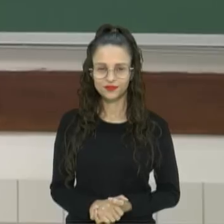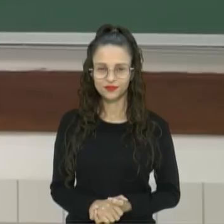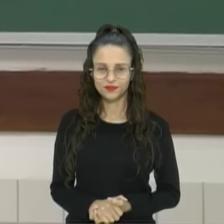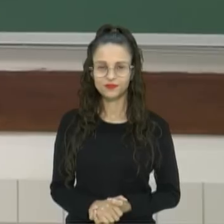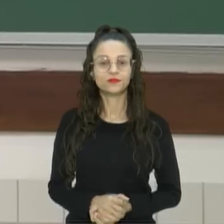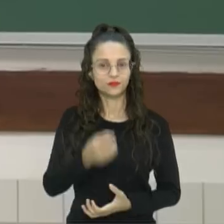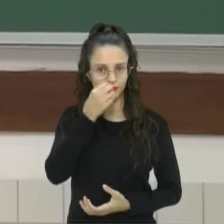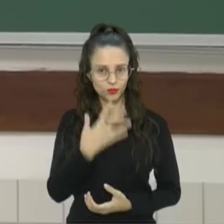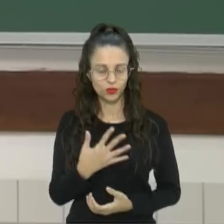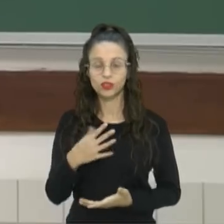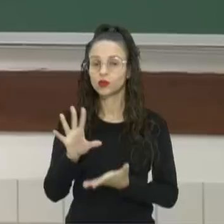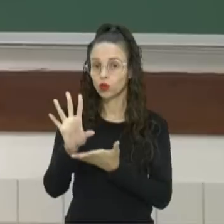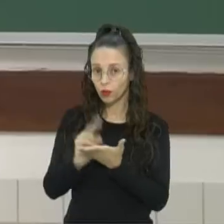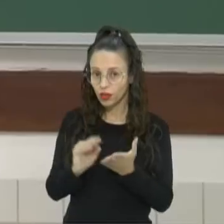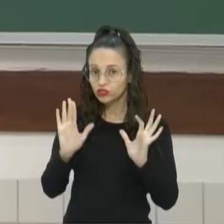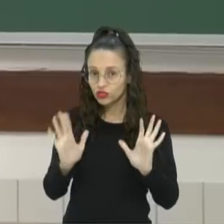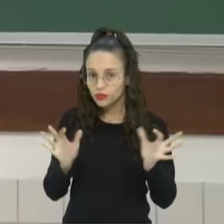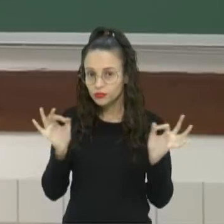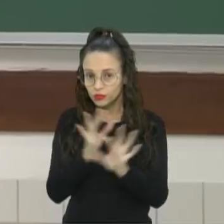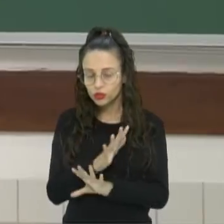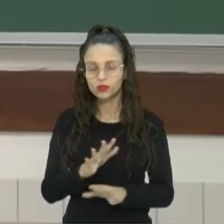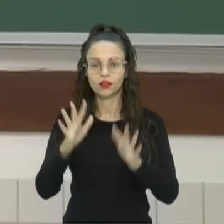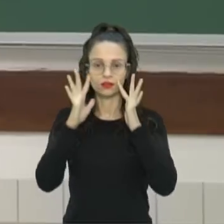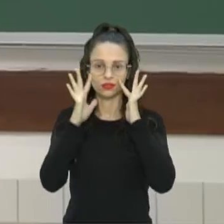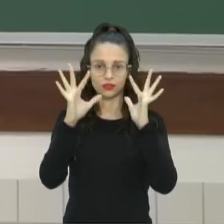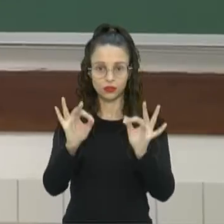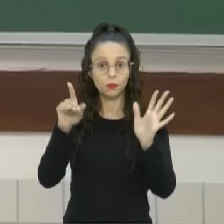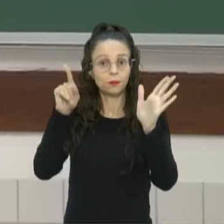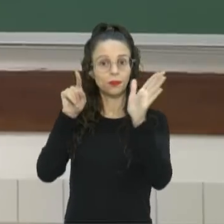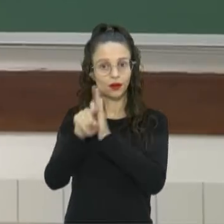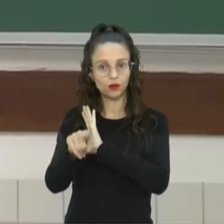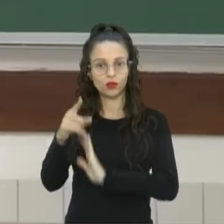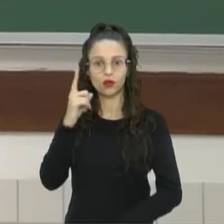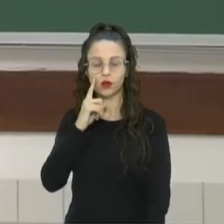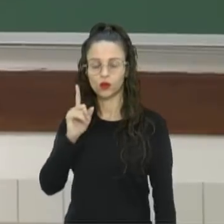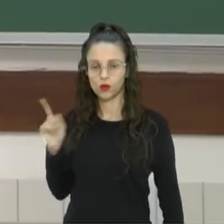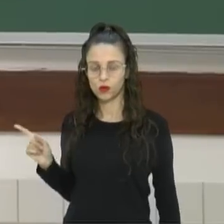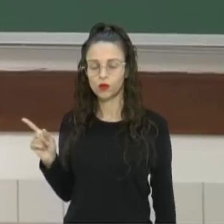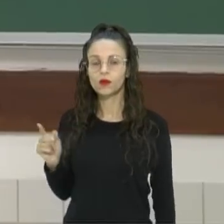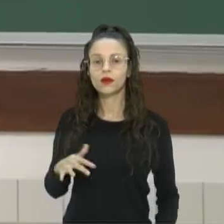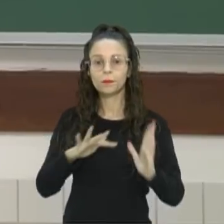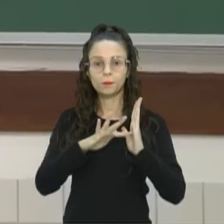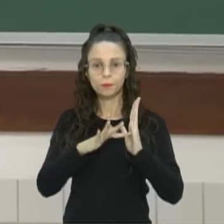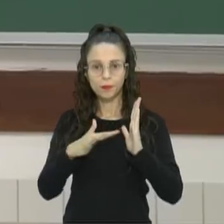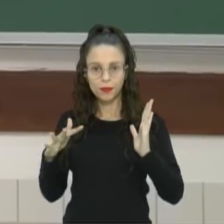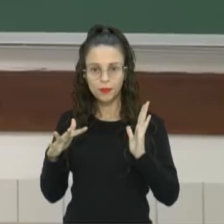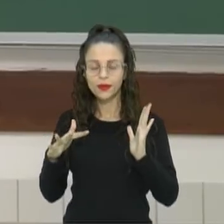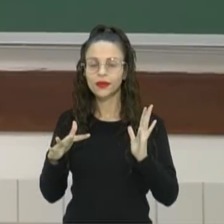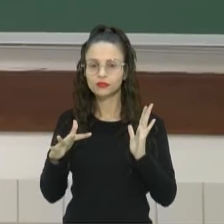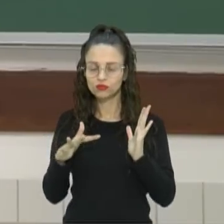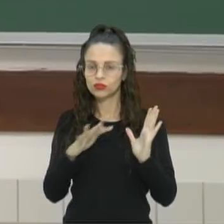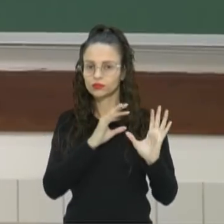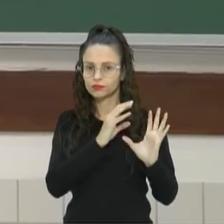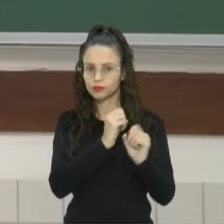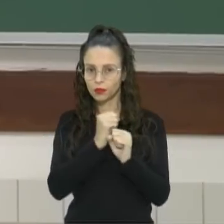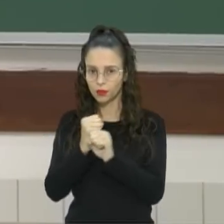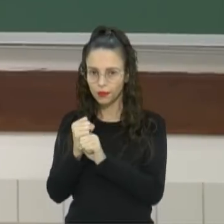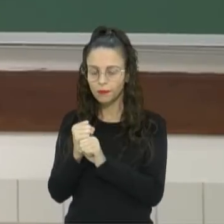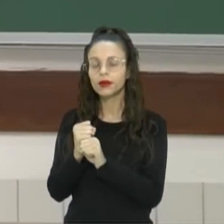Muito bem. Copiado, vamos prestar atenção nessa pergunta. Então, eu tenho uma média aritmética ali que foi calculada e